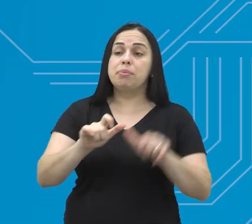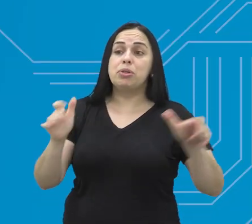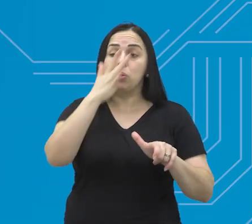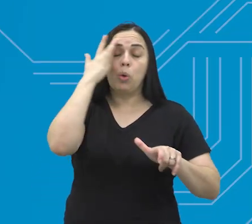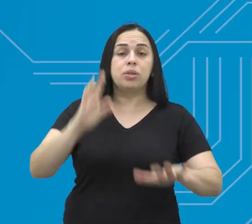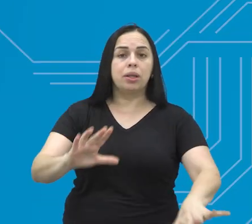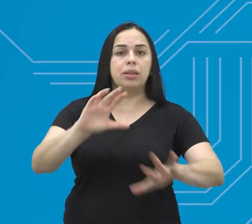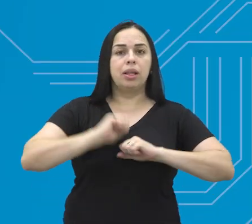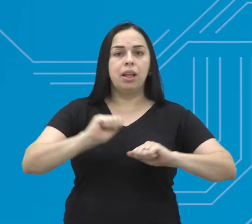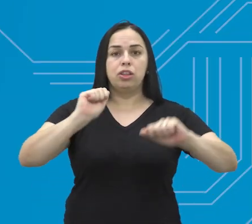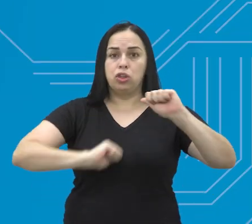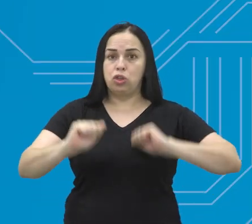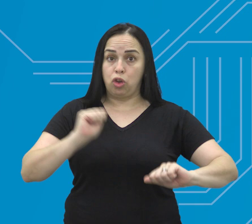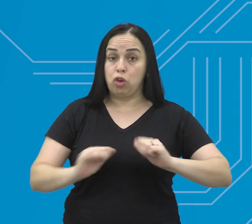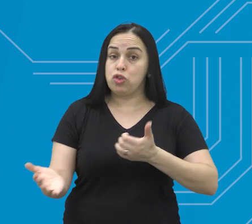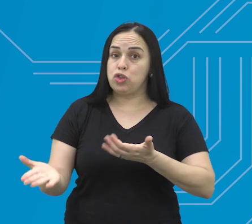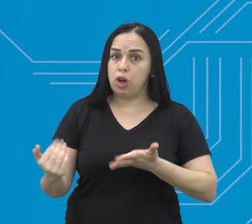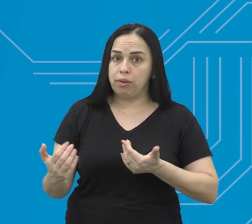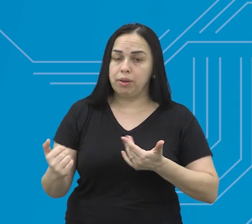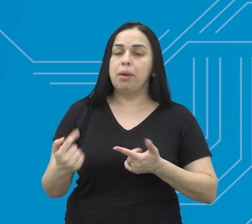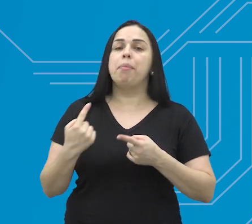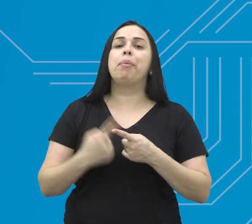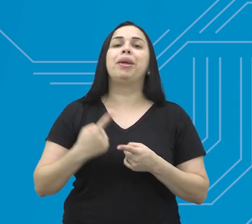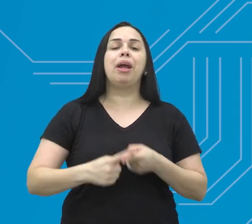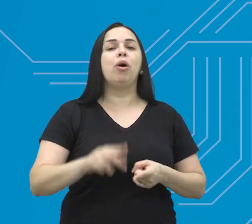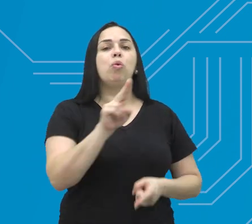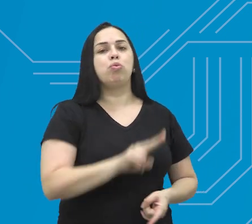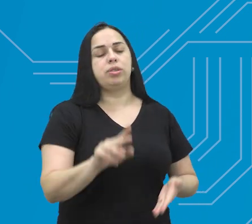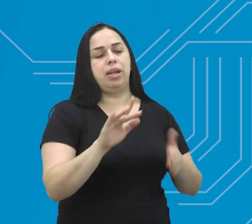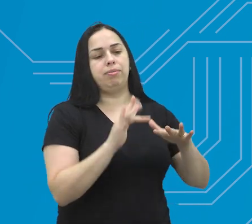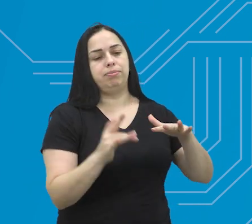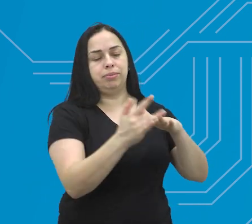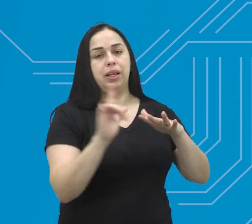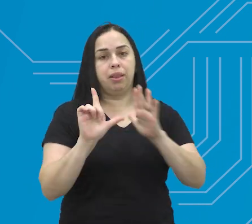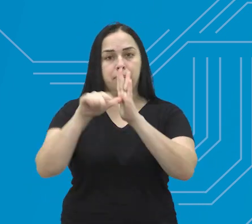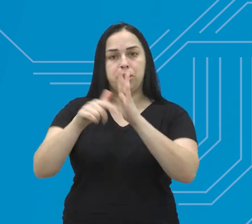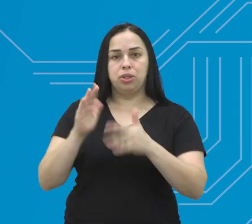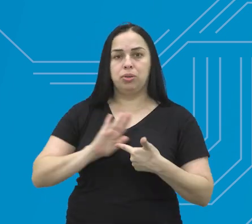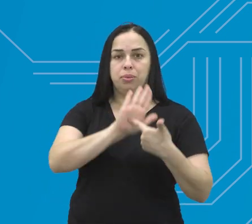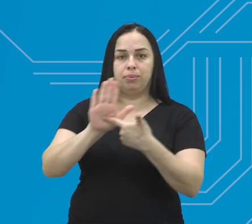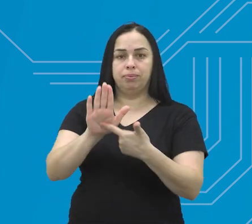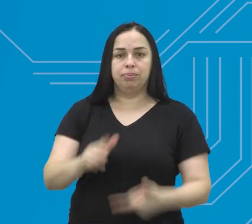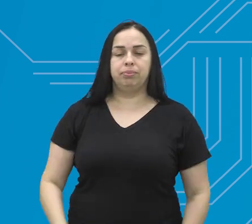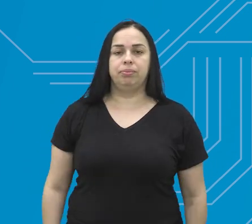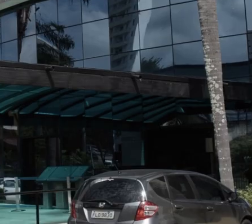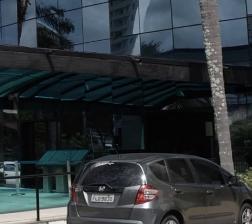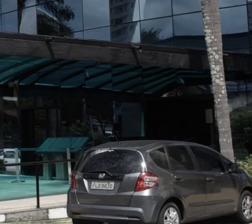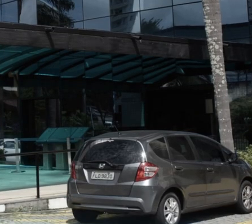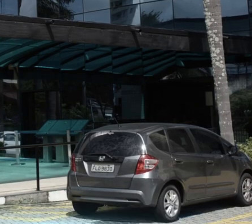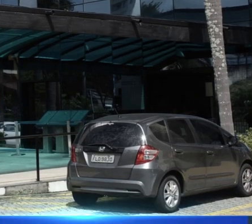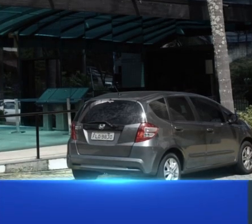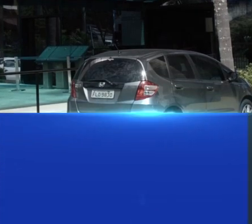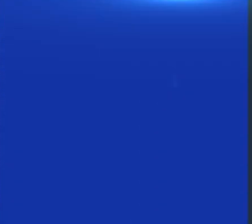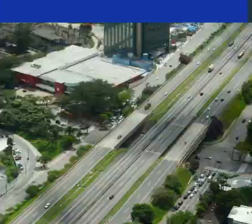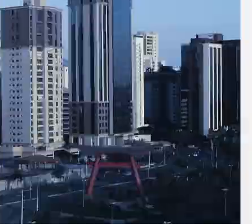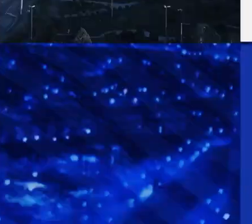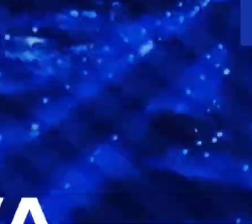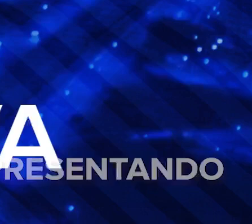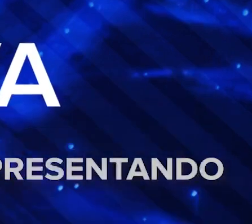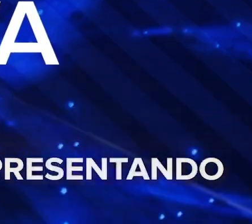ansiedade entre jovens está relacionada ao uso das redes sociais. É daqui a pouco.